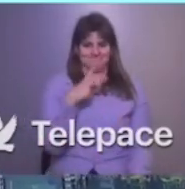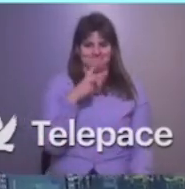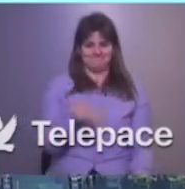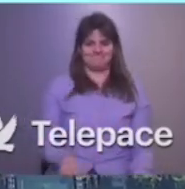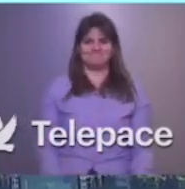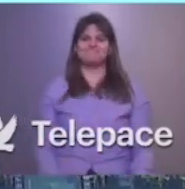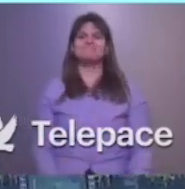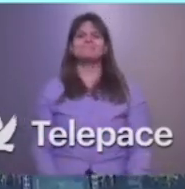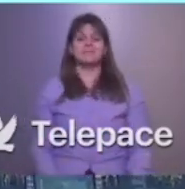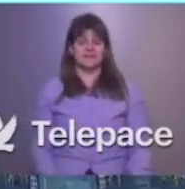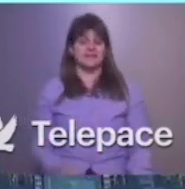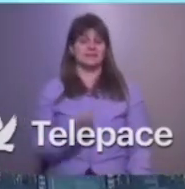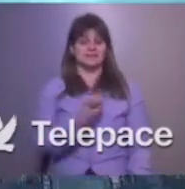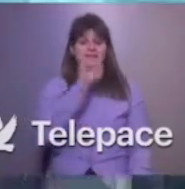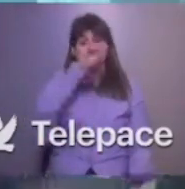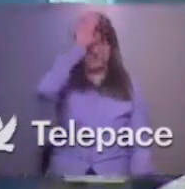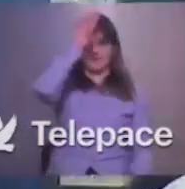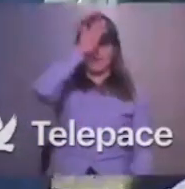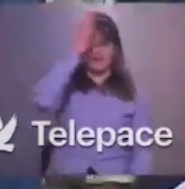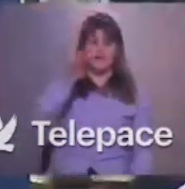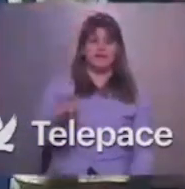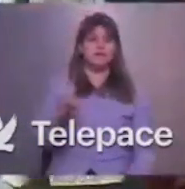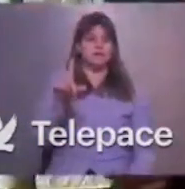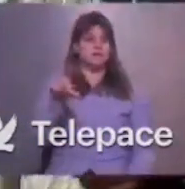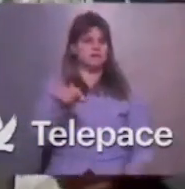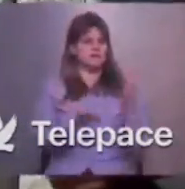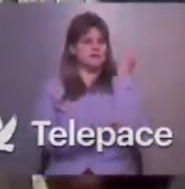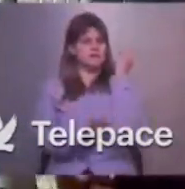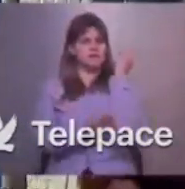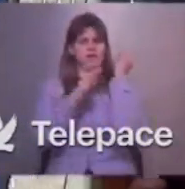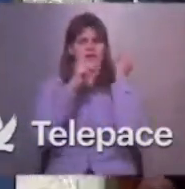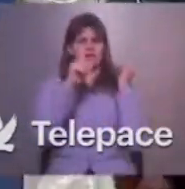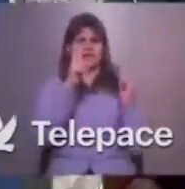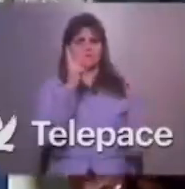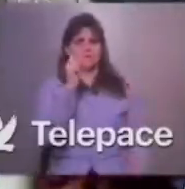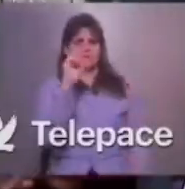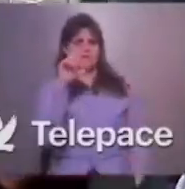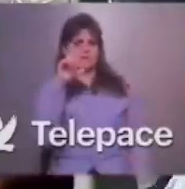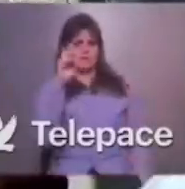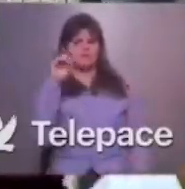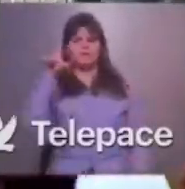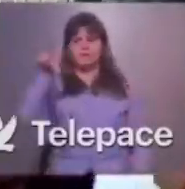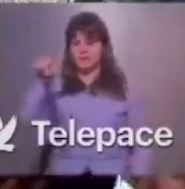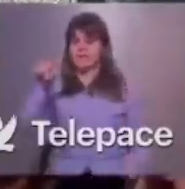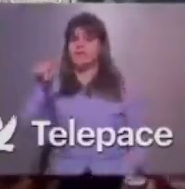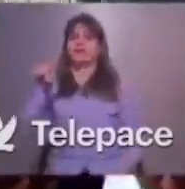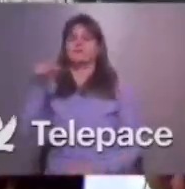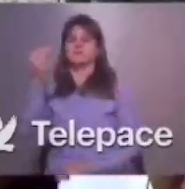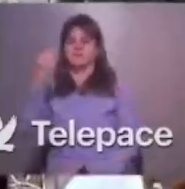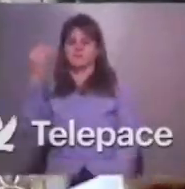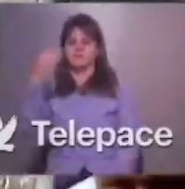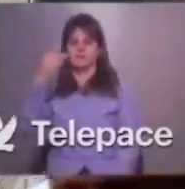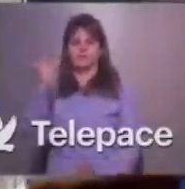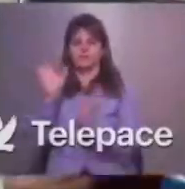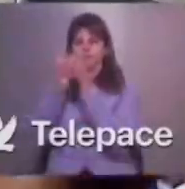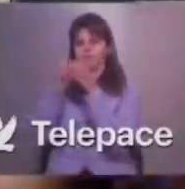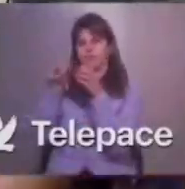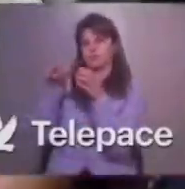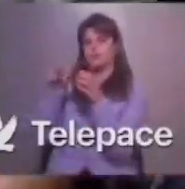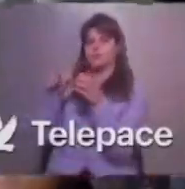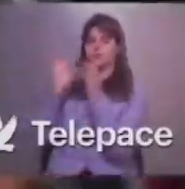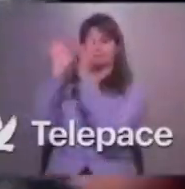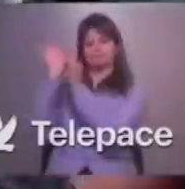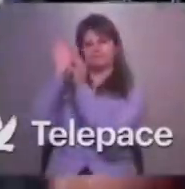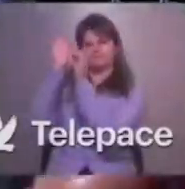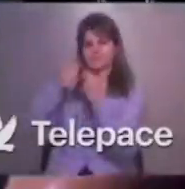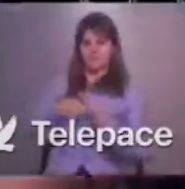Portugal, da Diocese de Braga, a Freguesia de Alvelos, e da Diocese do Porto, os devotos do Coração de Jesus e de